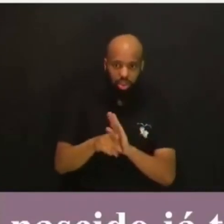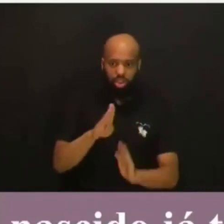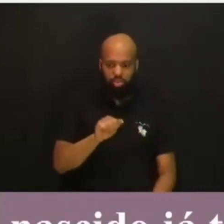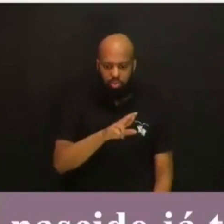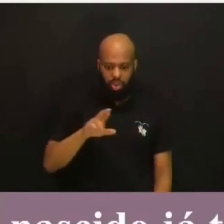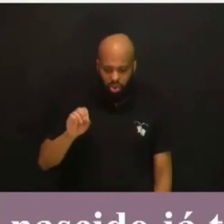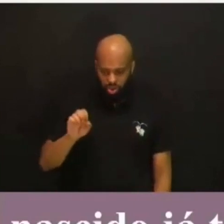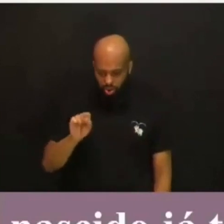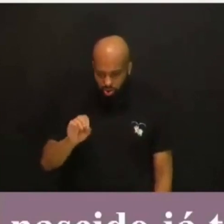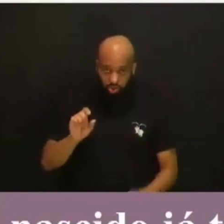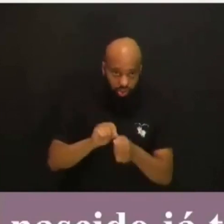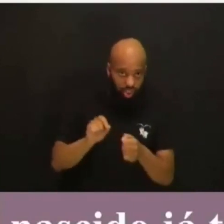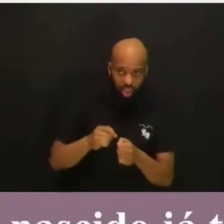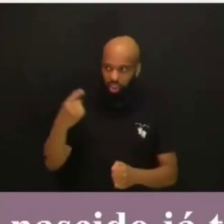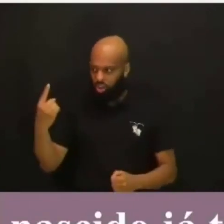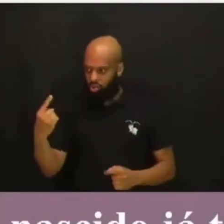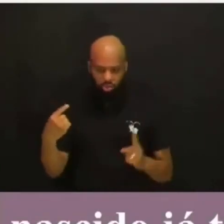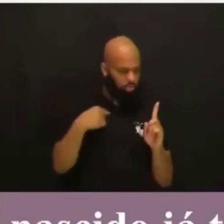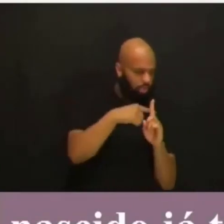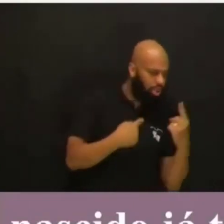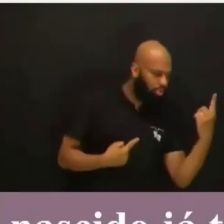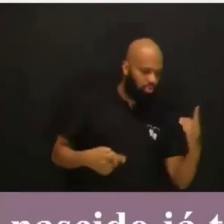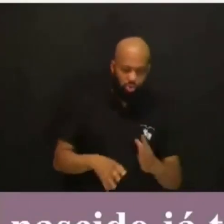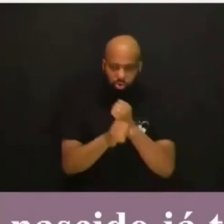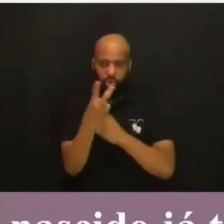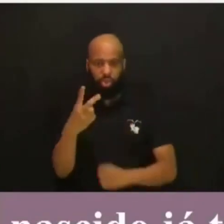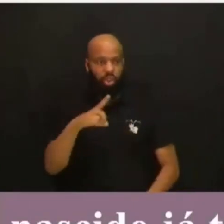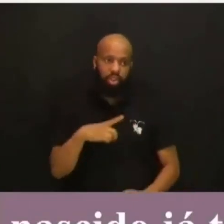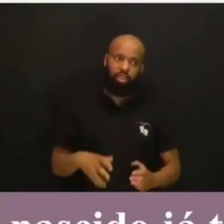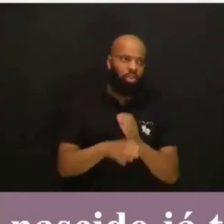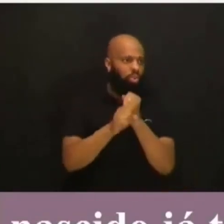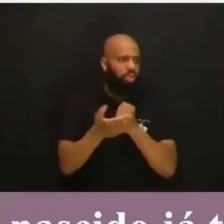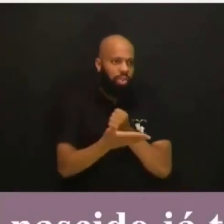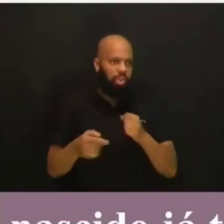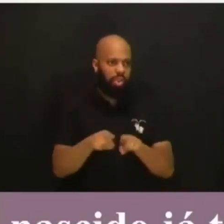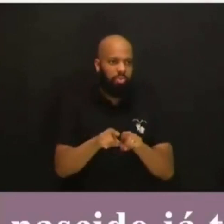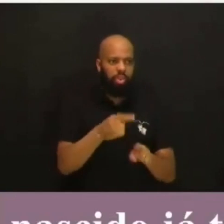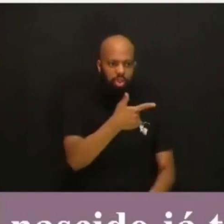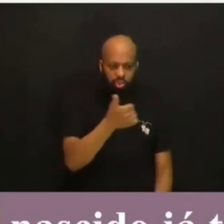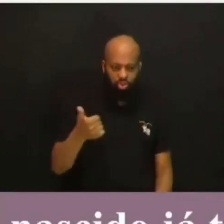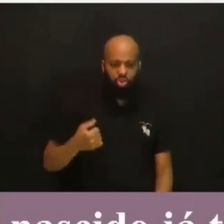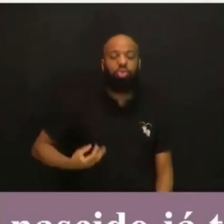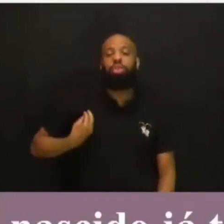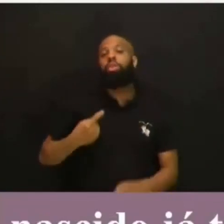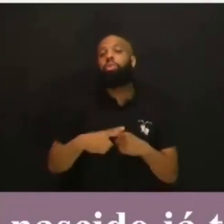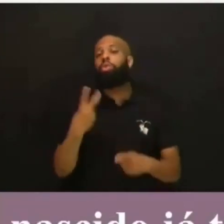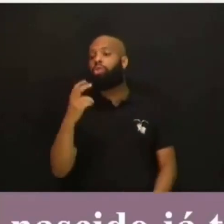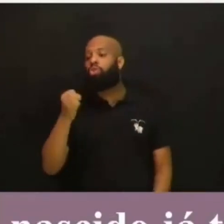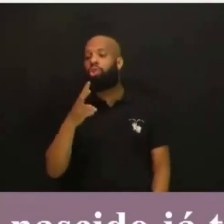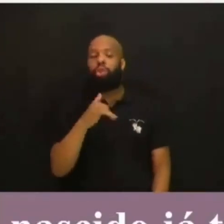2? Não é essa a conta básica? Aqui nós temos na mesma conta básica. Se o de 21 sobrevive, por que o de 28 tem que ser